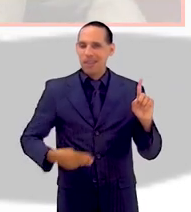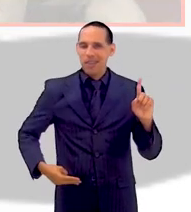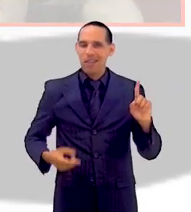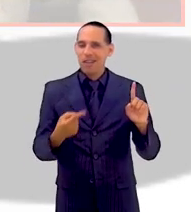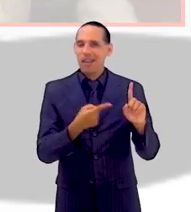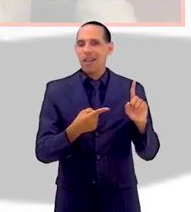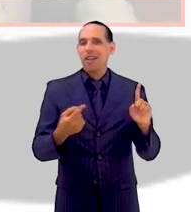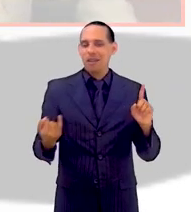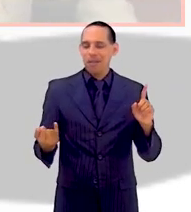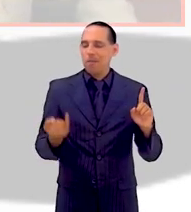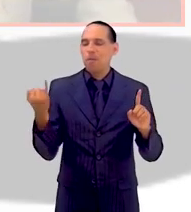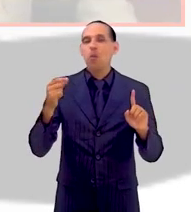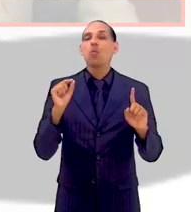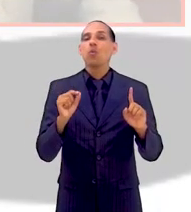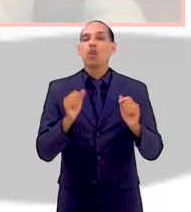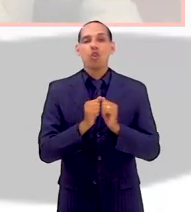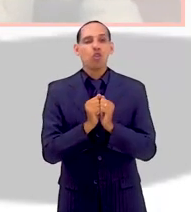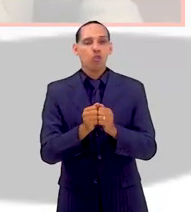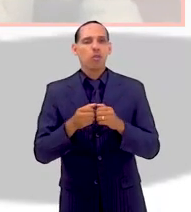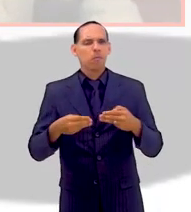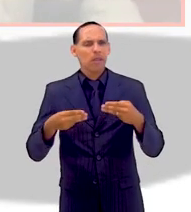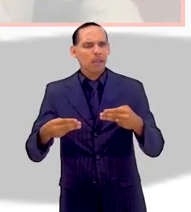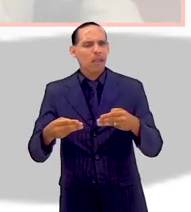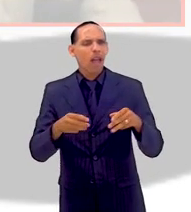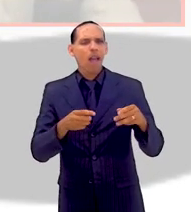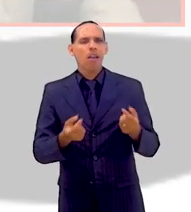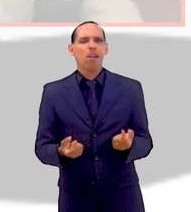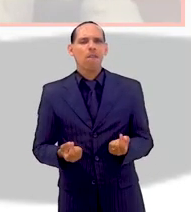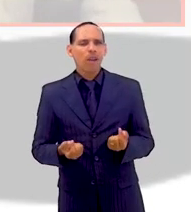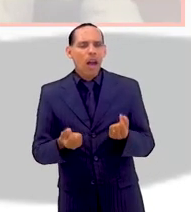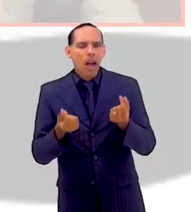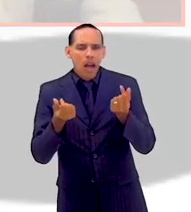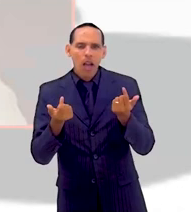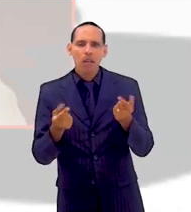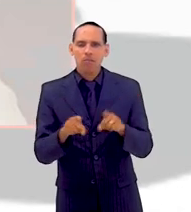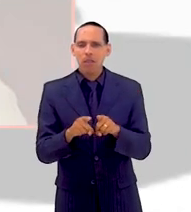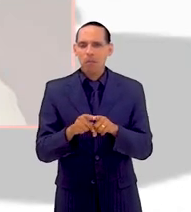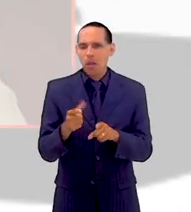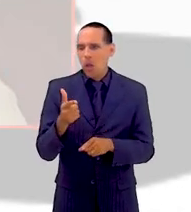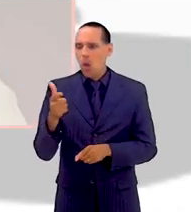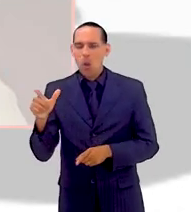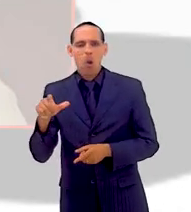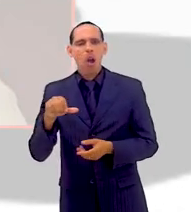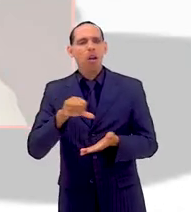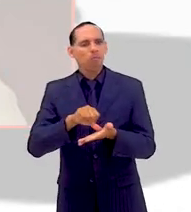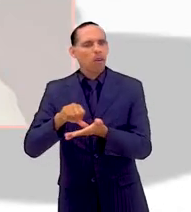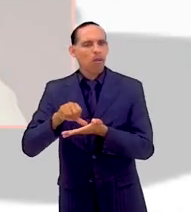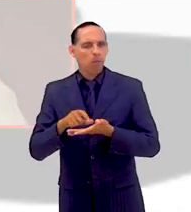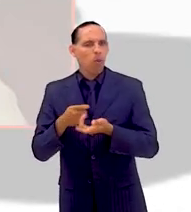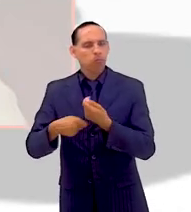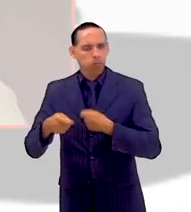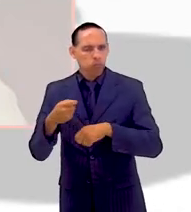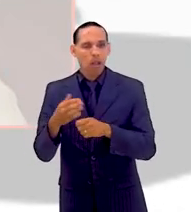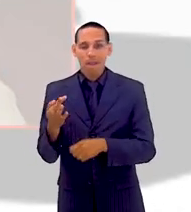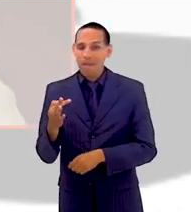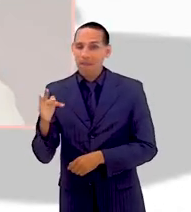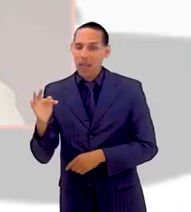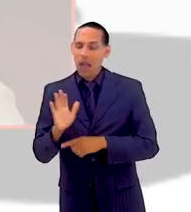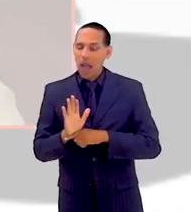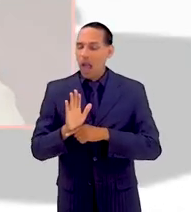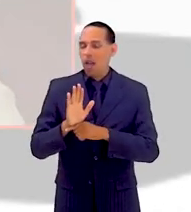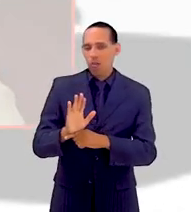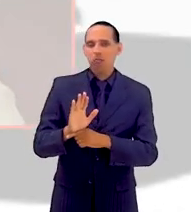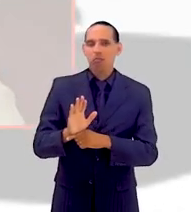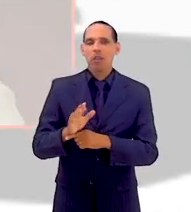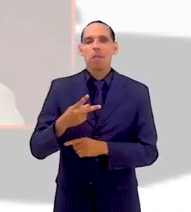e procure resolver com os Ministérios da Fazenda e outros atores econômicos federais essa possibilidade de recuperar